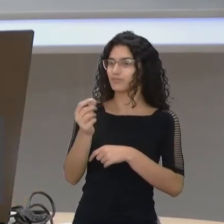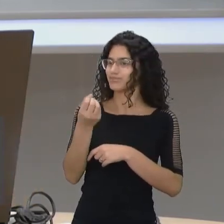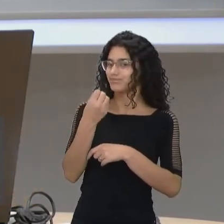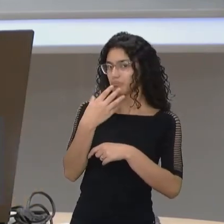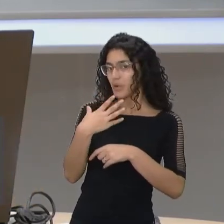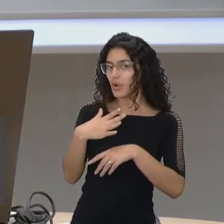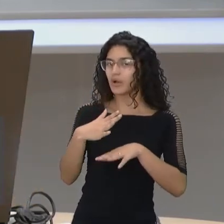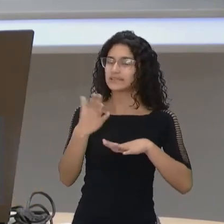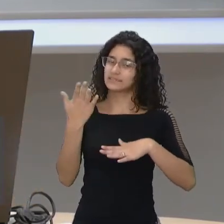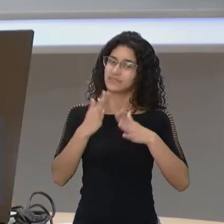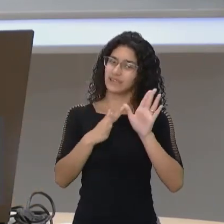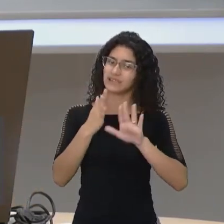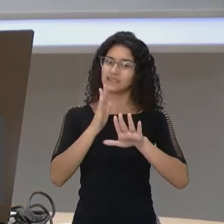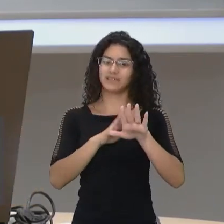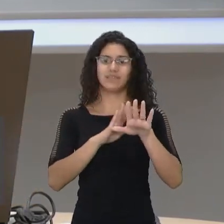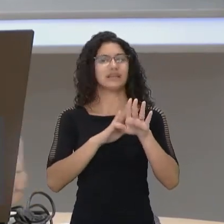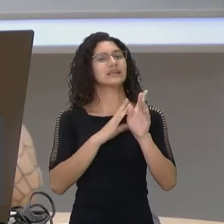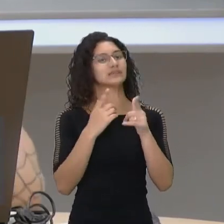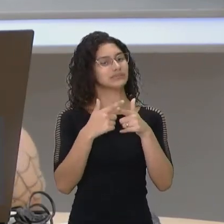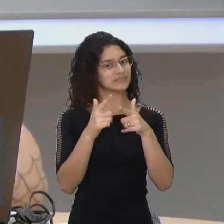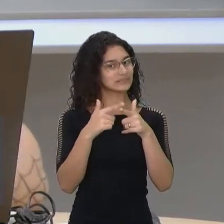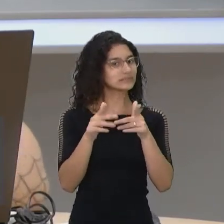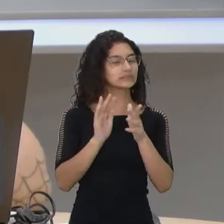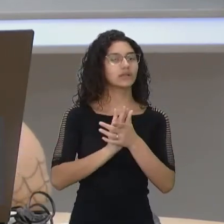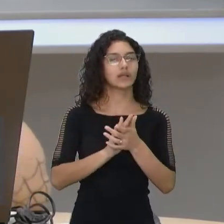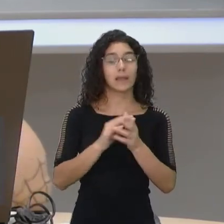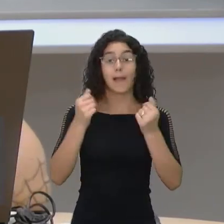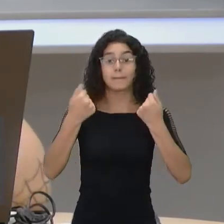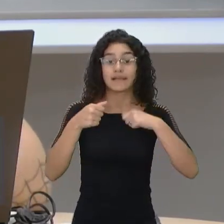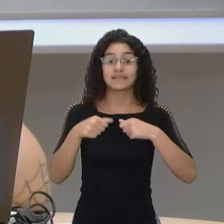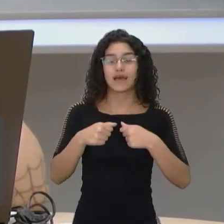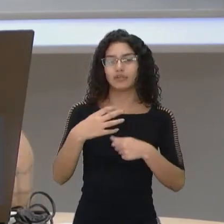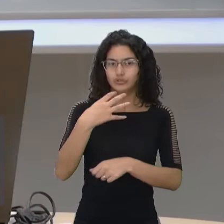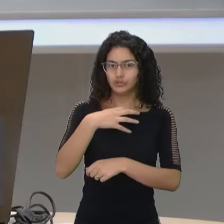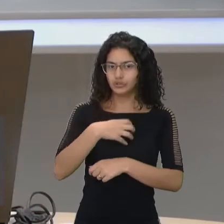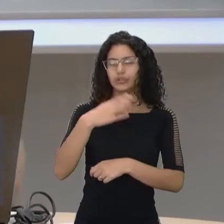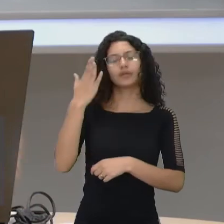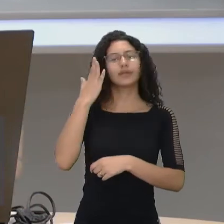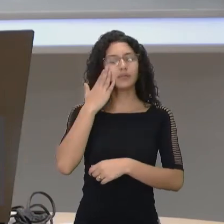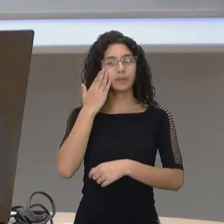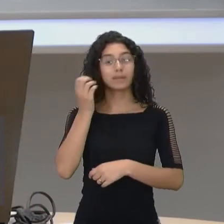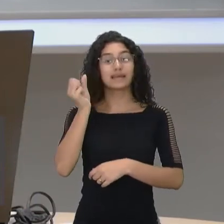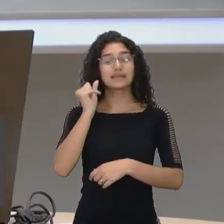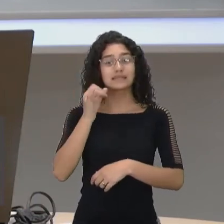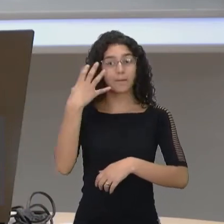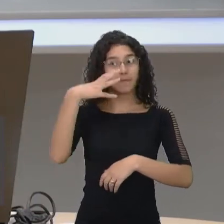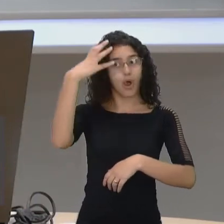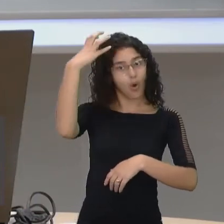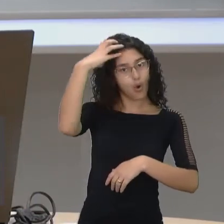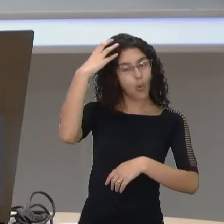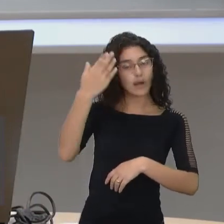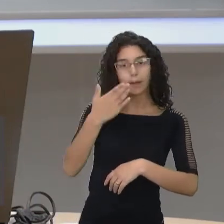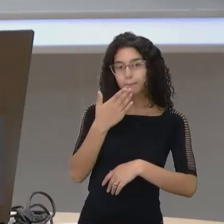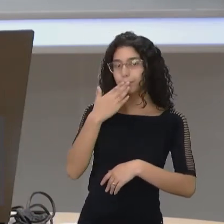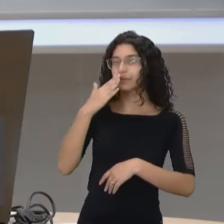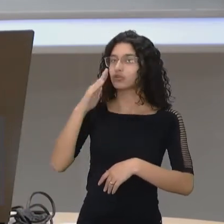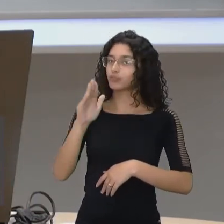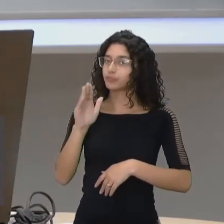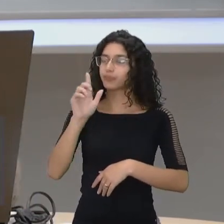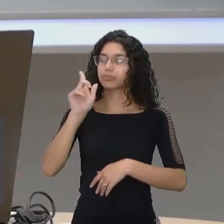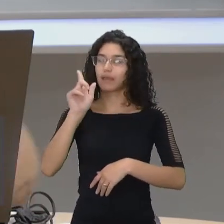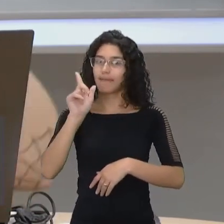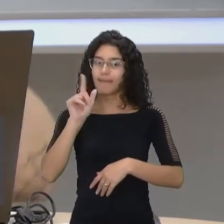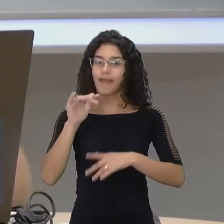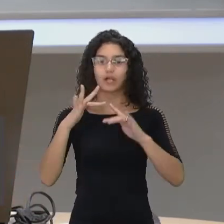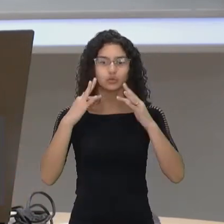Às vezes ele fazia ali umas trapaças e ele precisava de algum jeito saber se aquela coroa que ele tinha encomendado estava